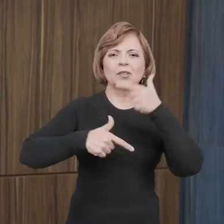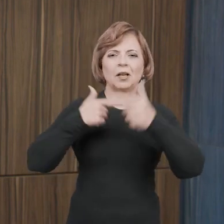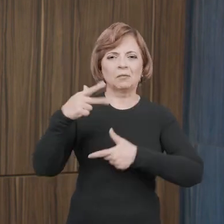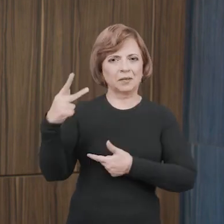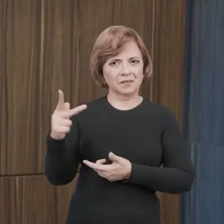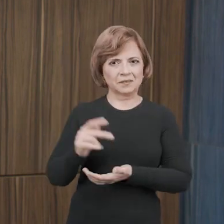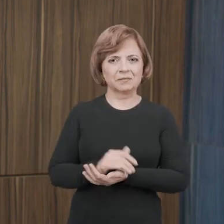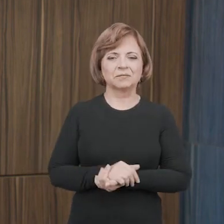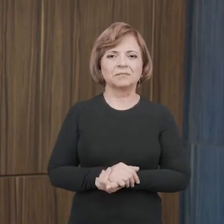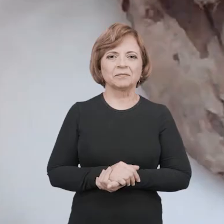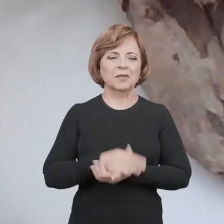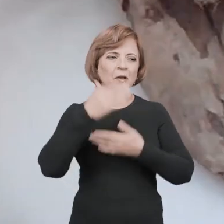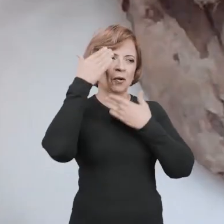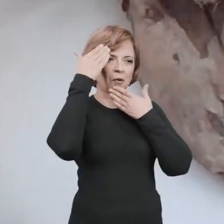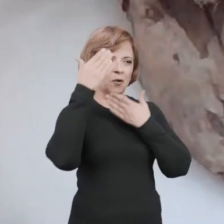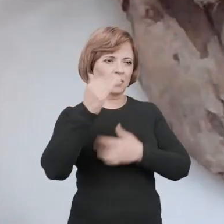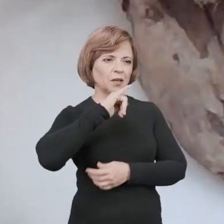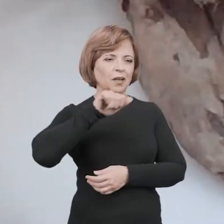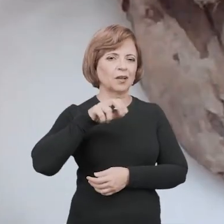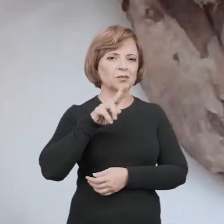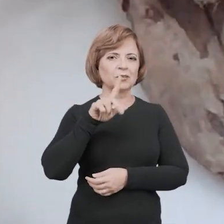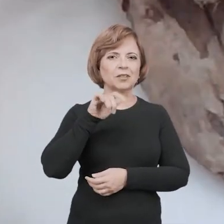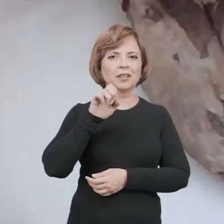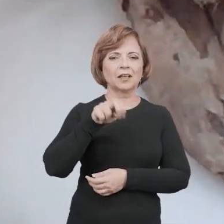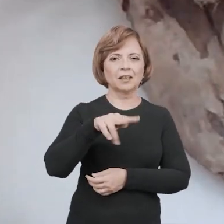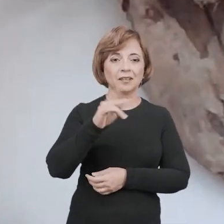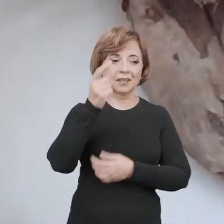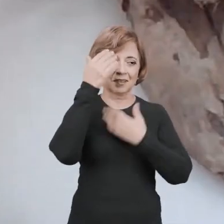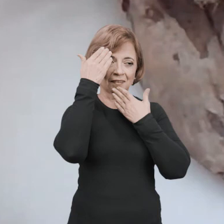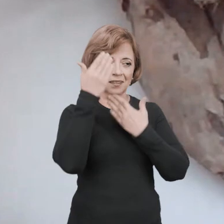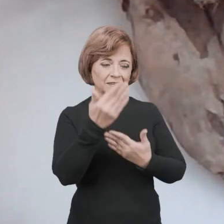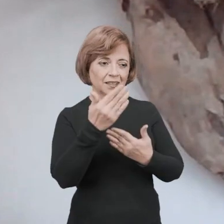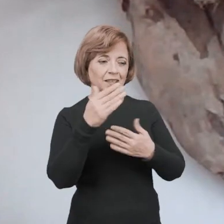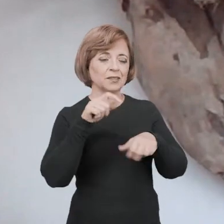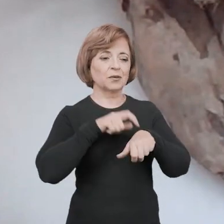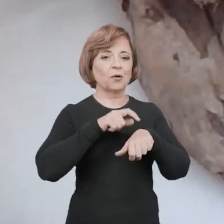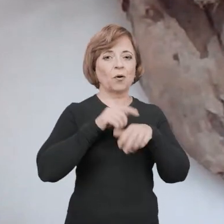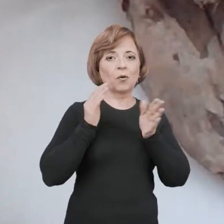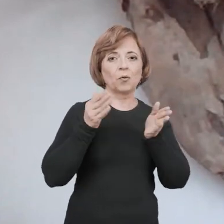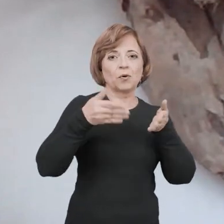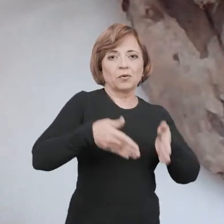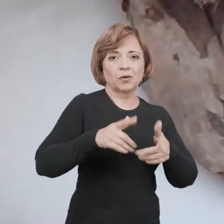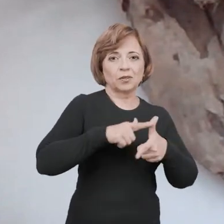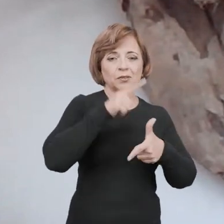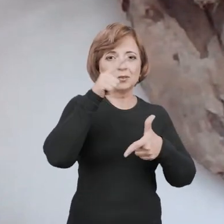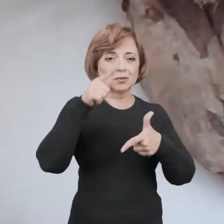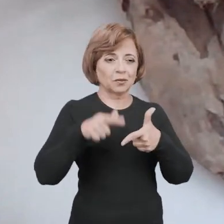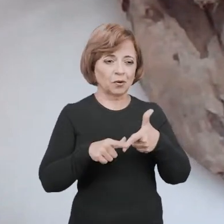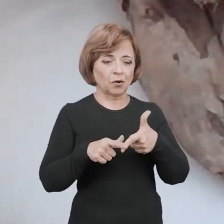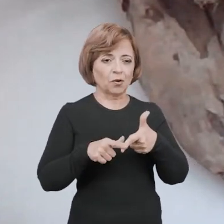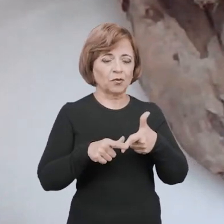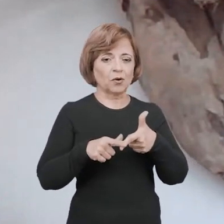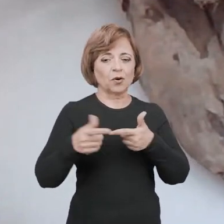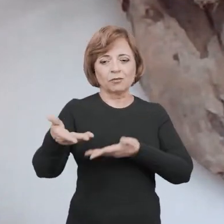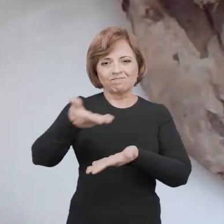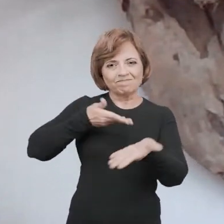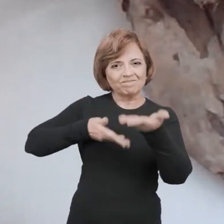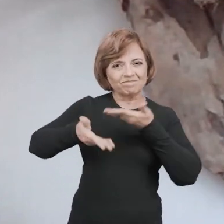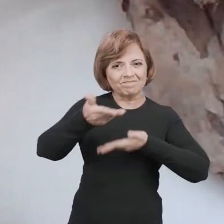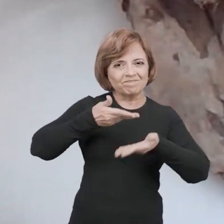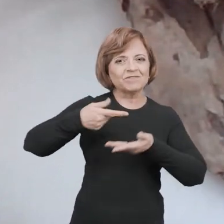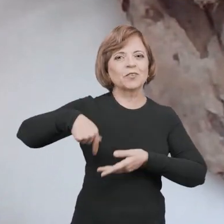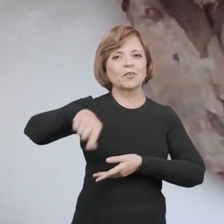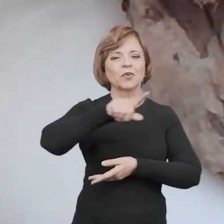trabalho da Subplan. Muito obrigada, Juliana. Eu que agradeço a oportunidade de, mais uma vez, interagir